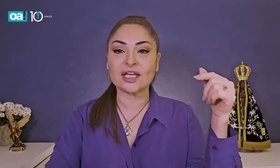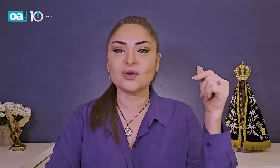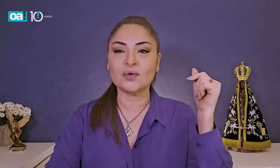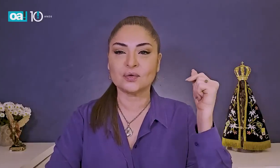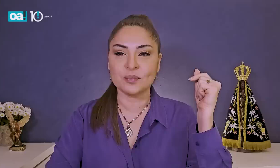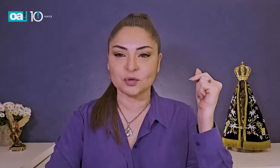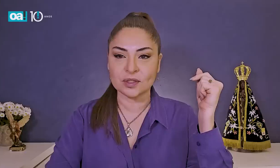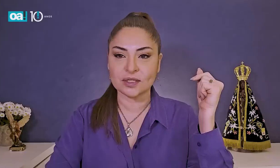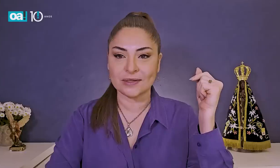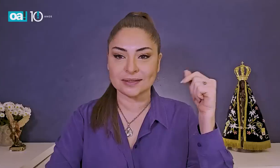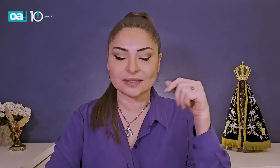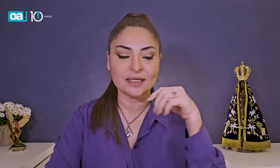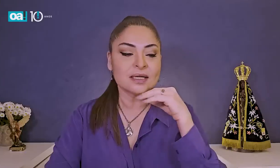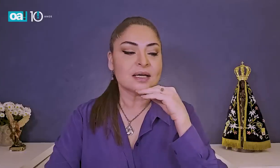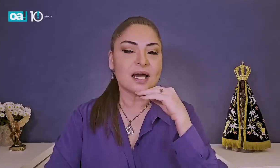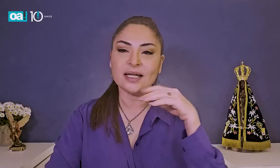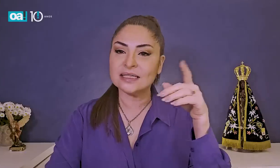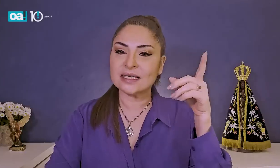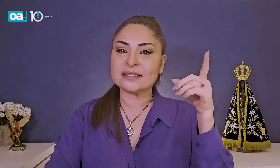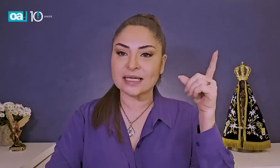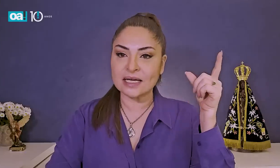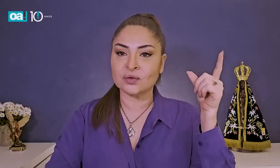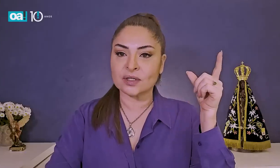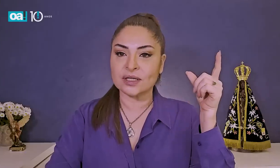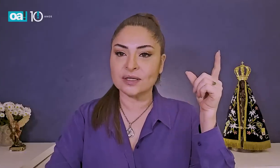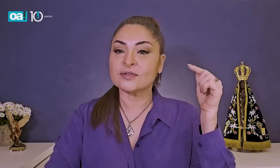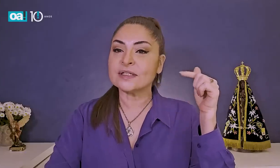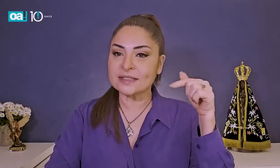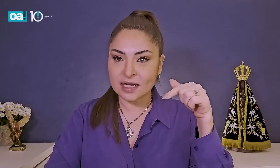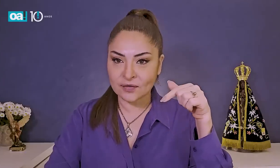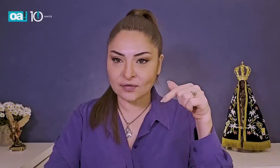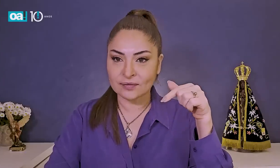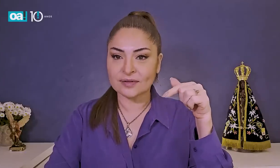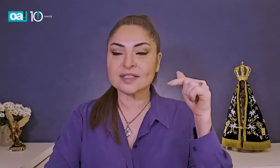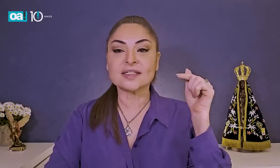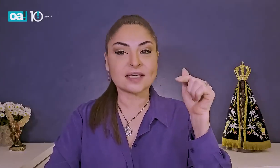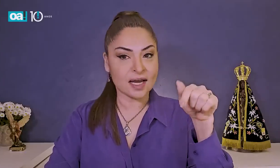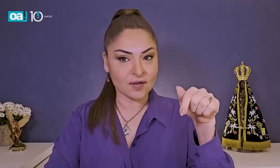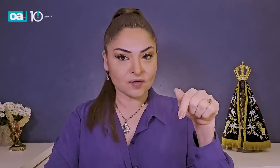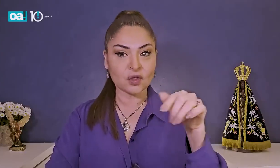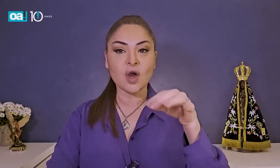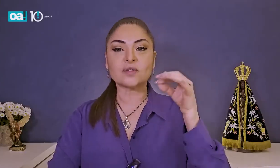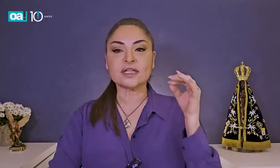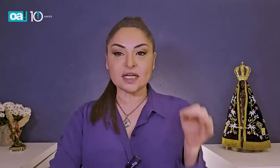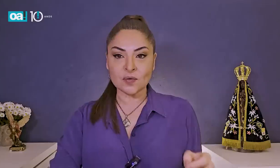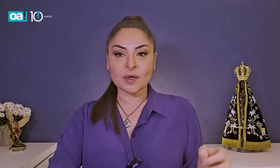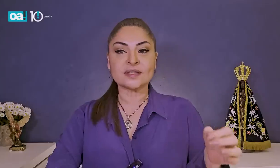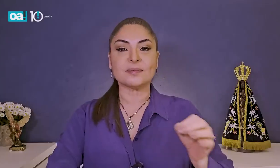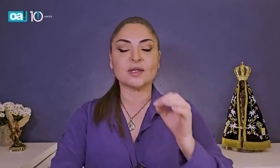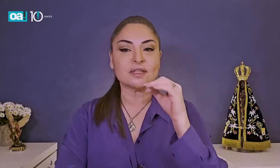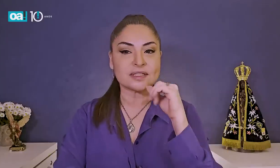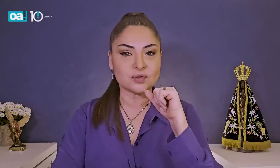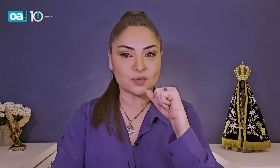tarde, aqui no YouTube do Antagonista. Aliás, você está inscrito aqui? Se inscreve, toca o sininho